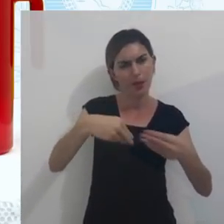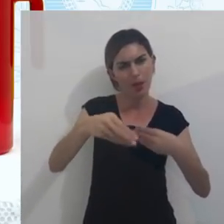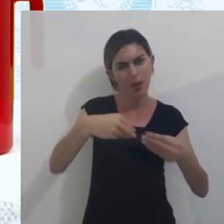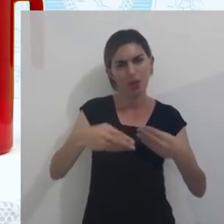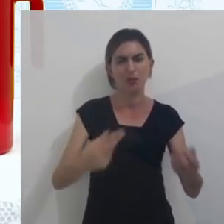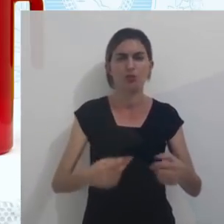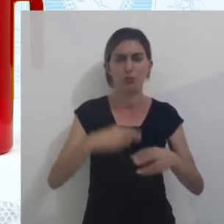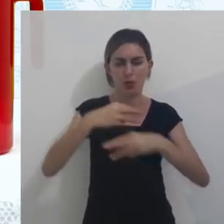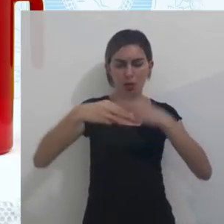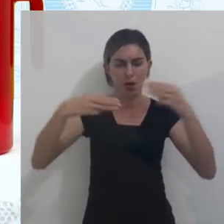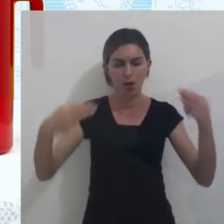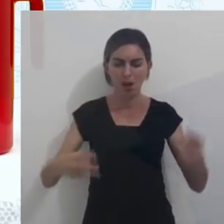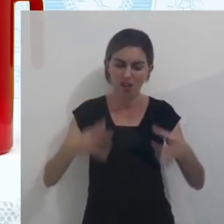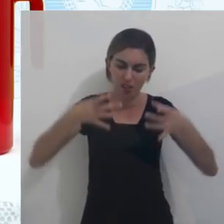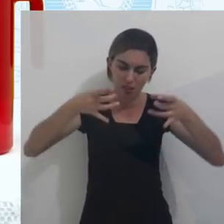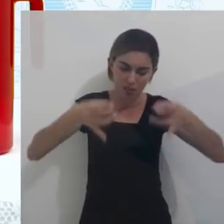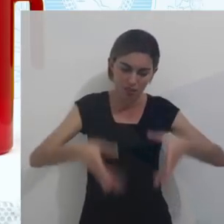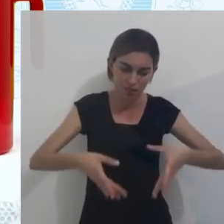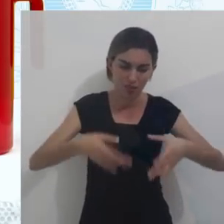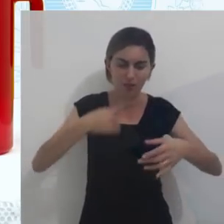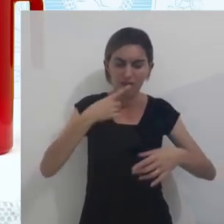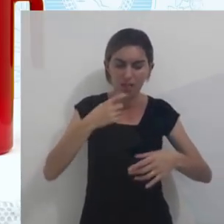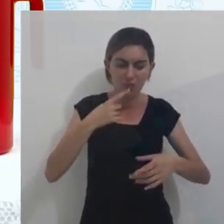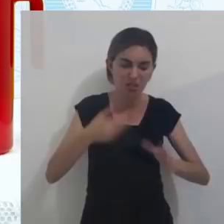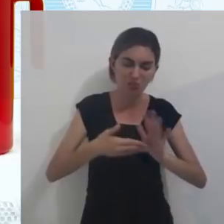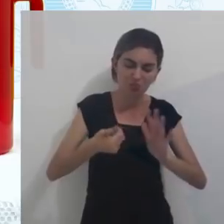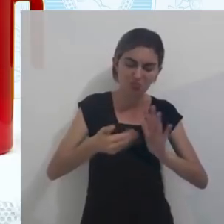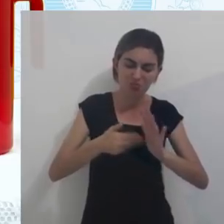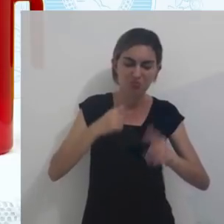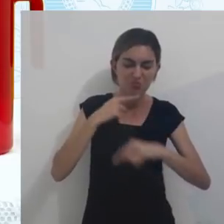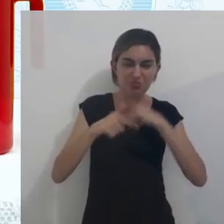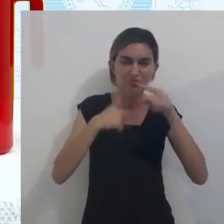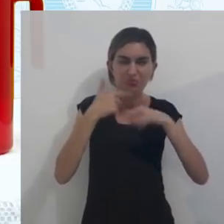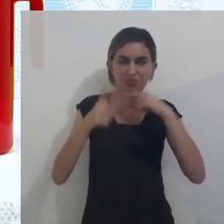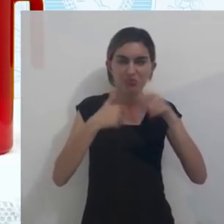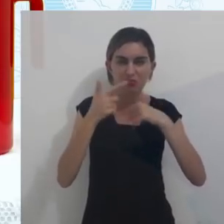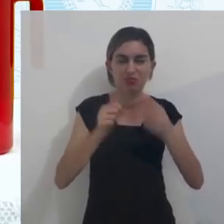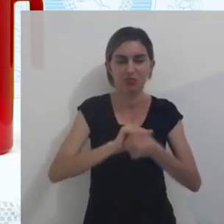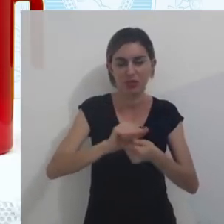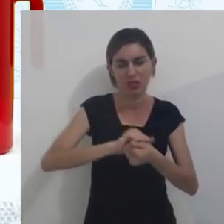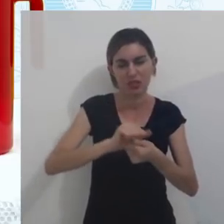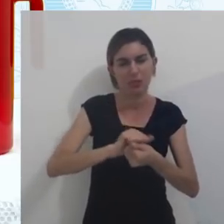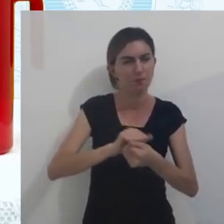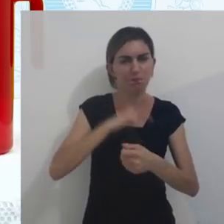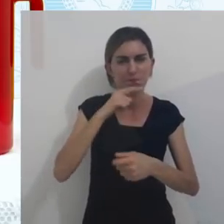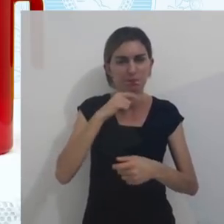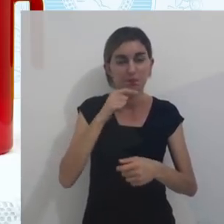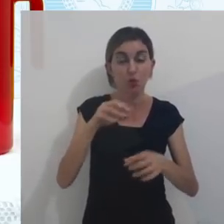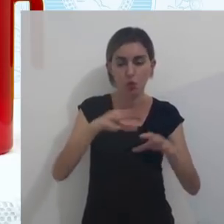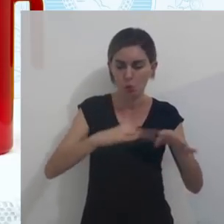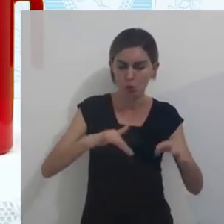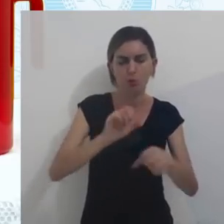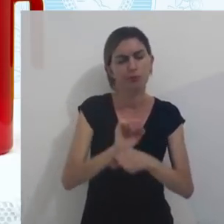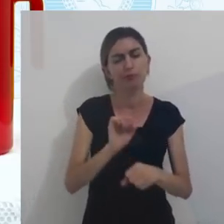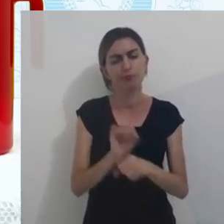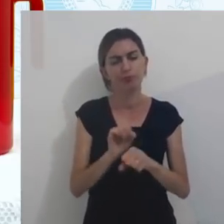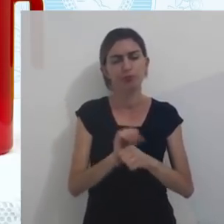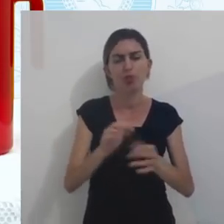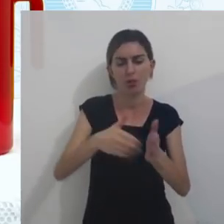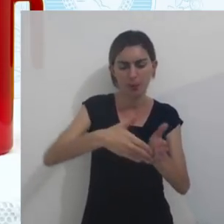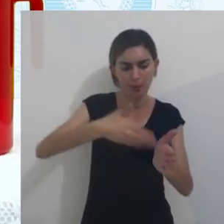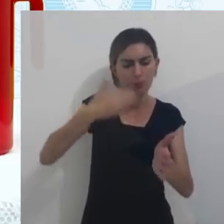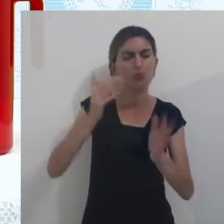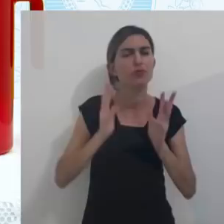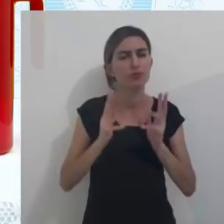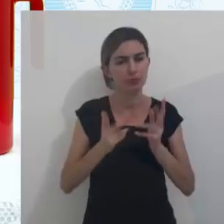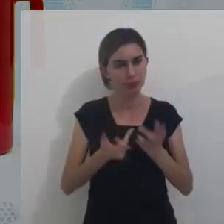com macarrão e ficou ali tudo vermelho e não queria sair por nada. Colocou ali, demorou alguns minutos, pode passar a bucha aqui e vai